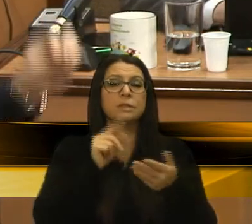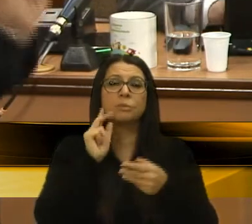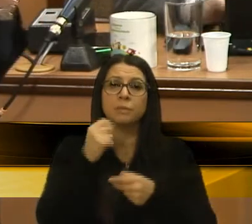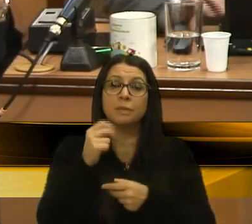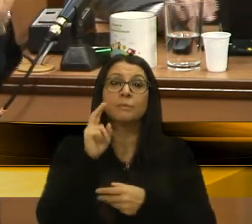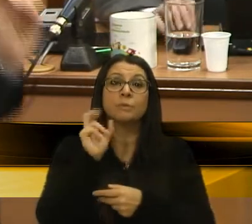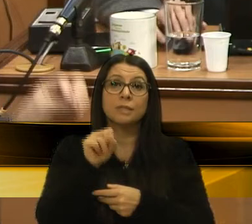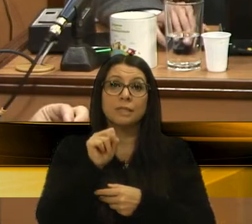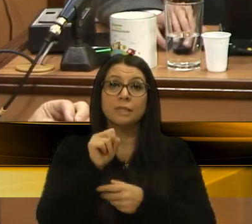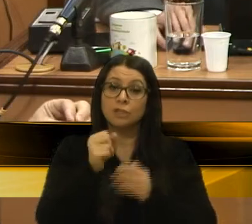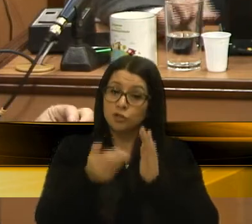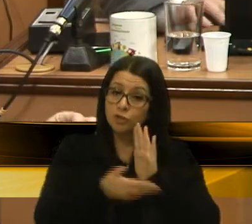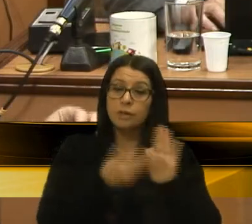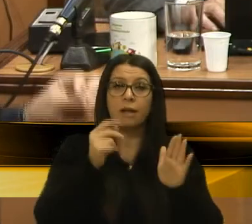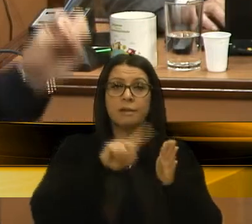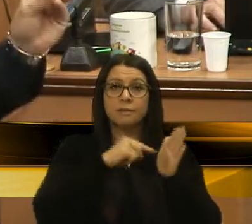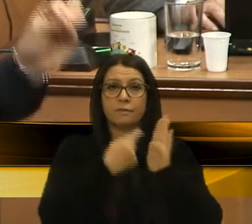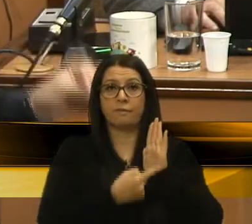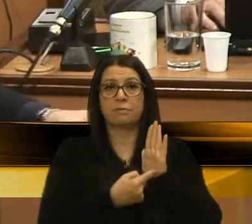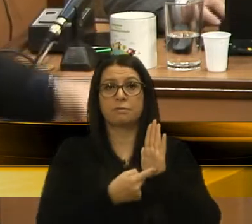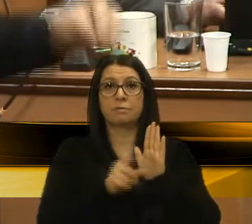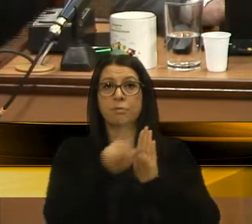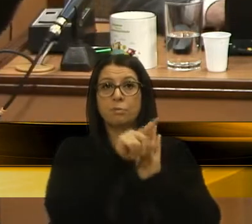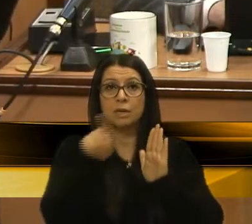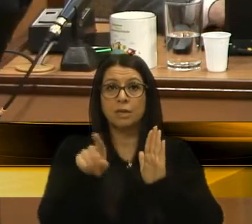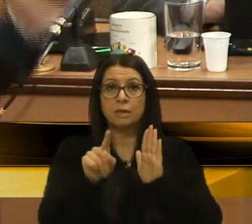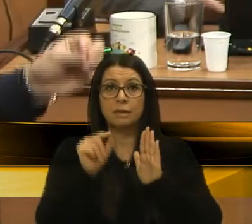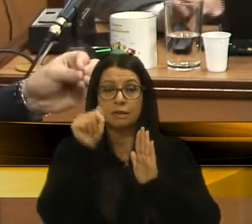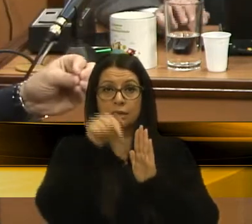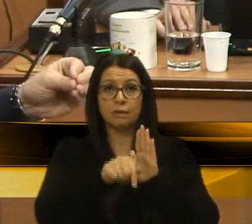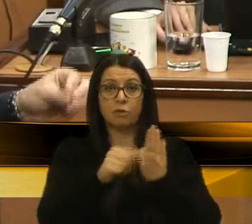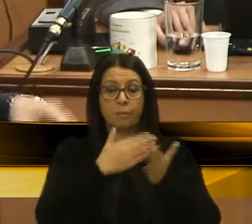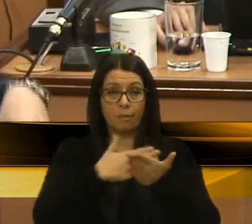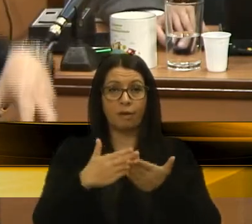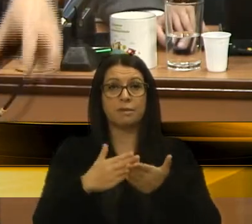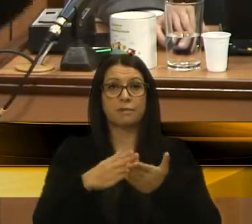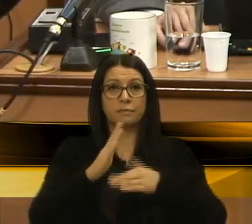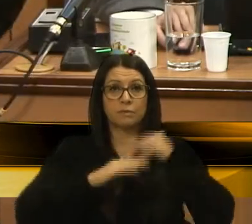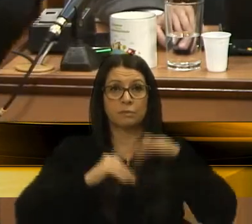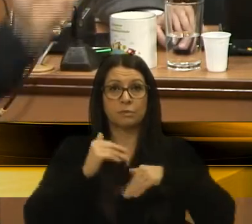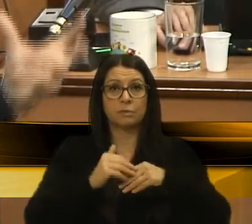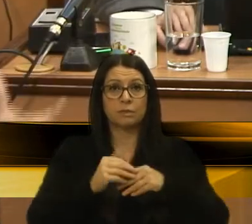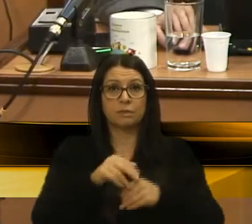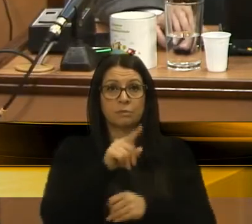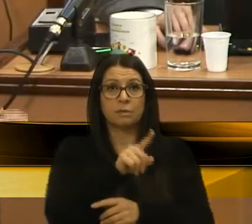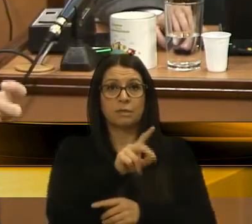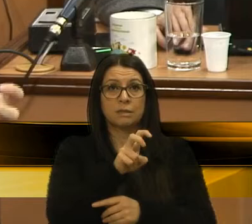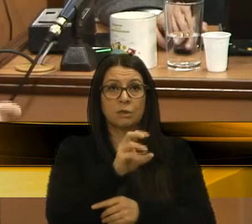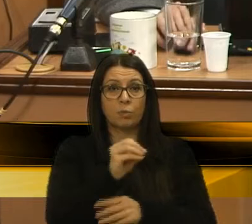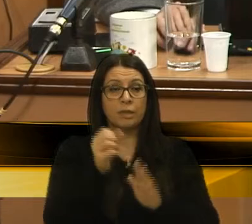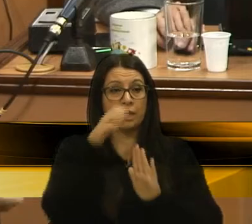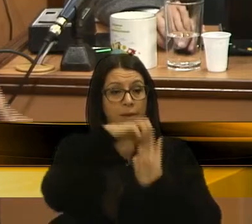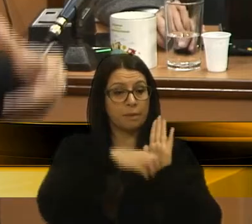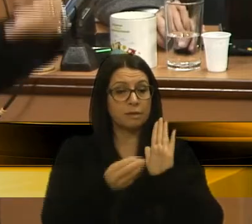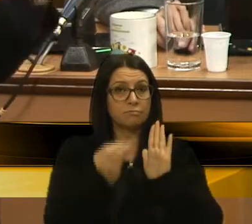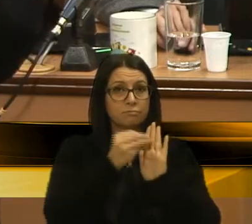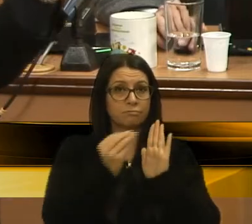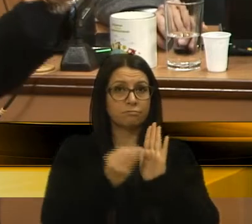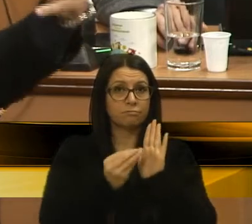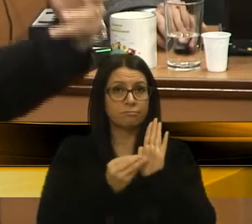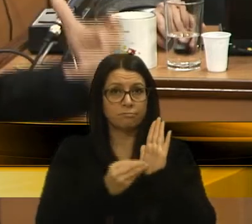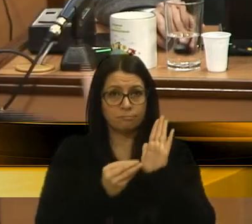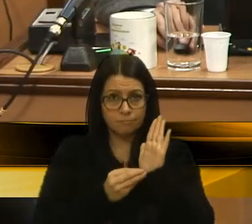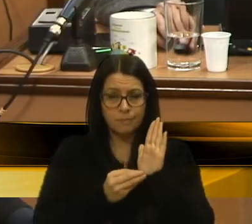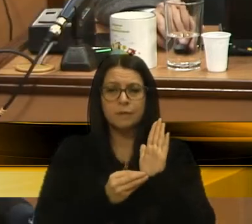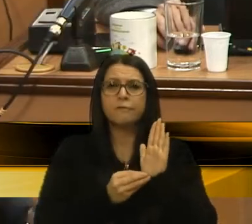né, derrubar o veto para que a legislação entre em vigor, pelas 150 emendas e contribuições que foram